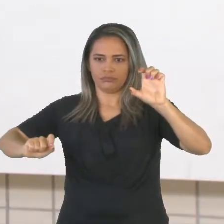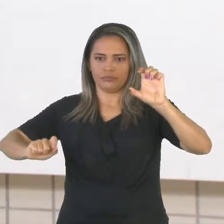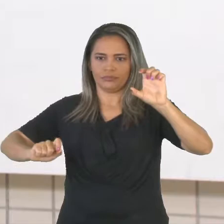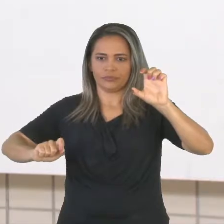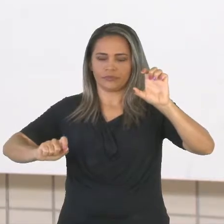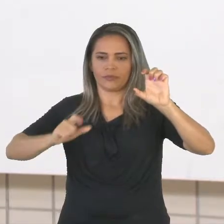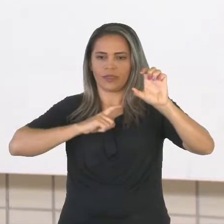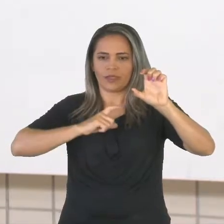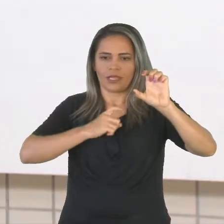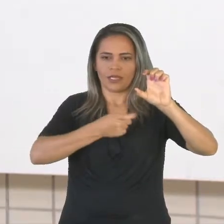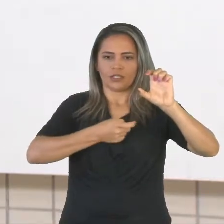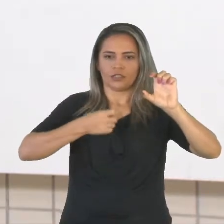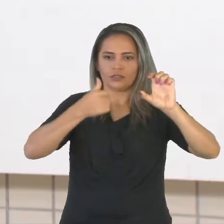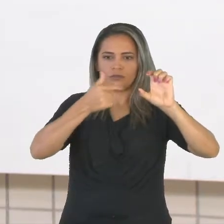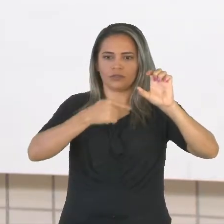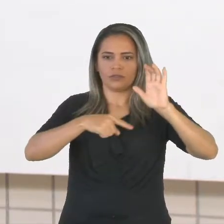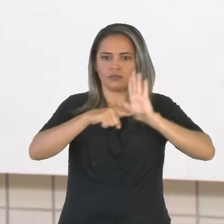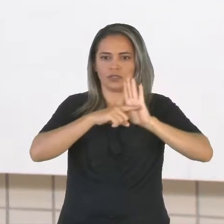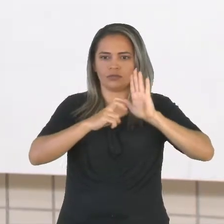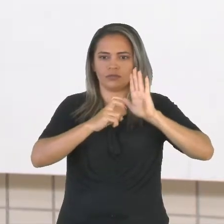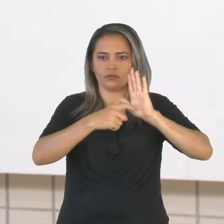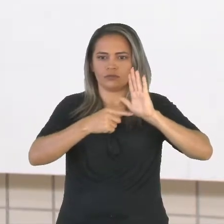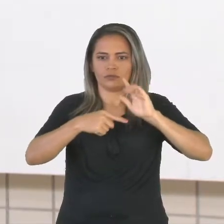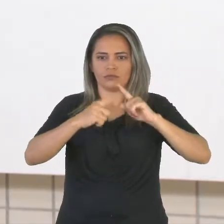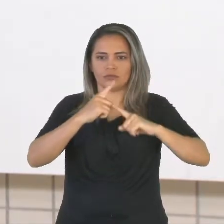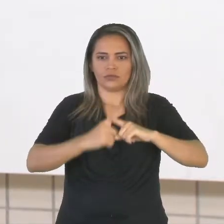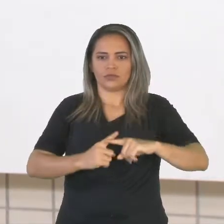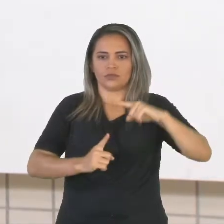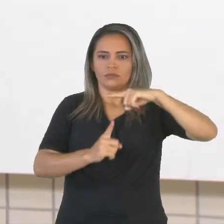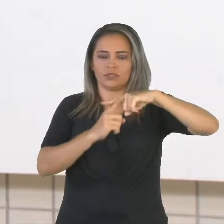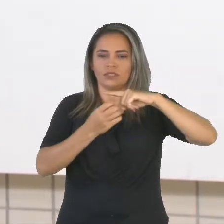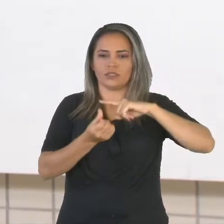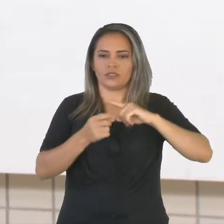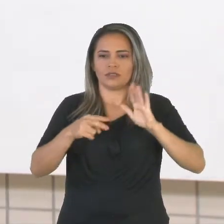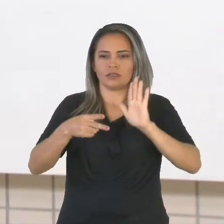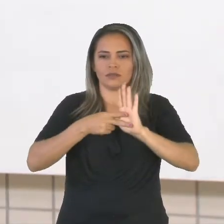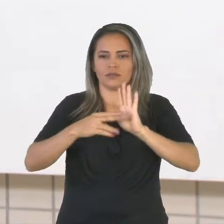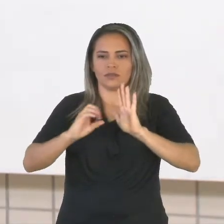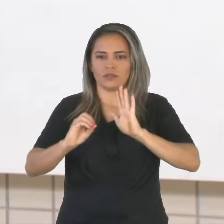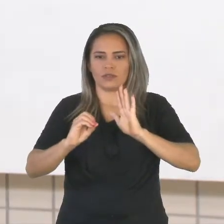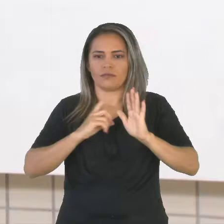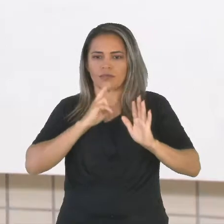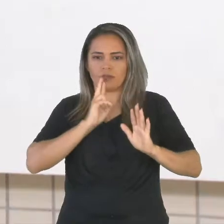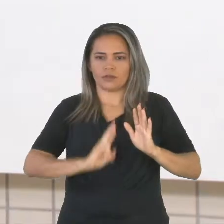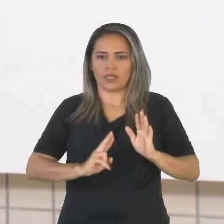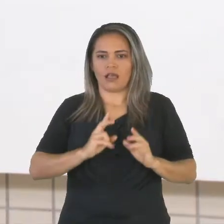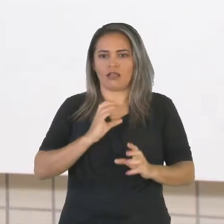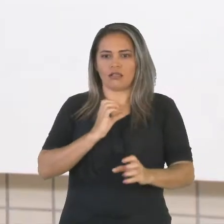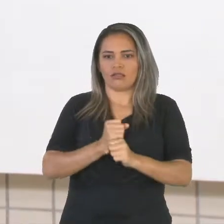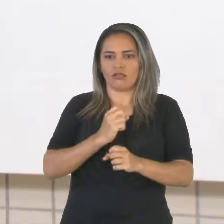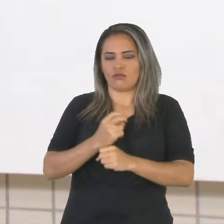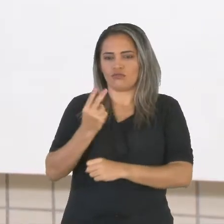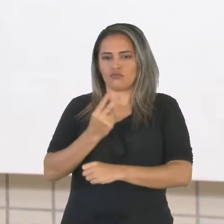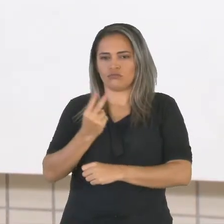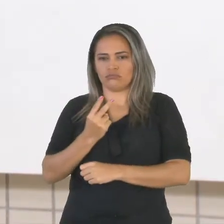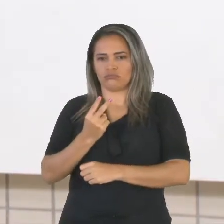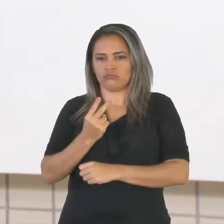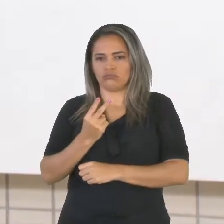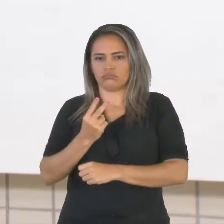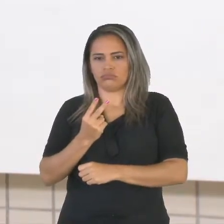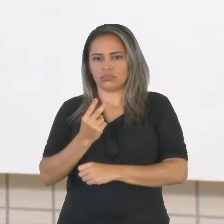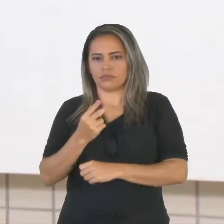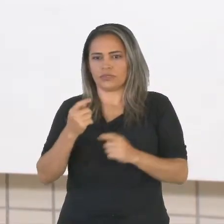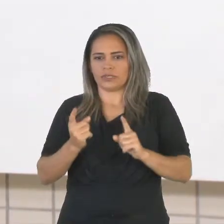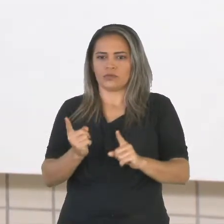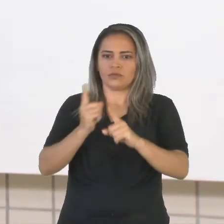Então, eu tenho que pensar o seguinte, a minha resposta serão 2 números que somados deu o inverso de